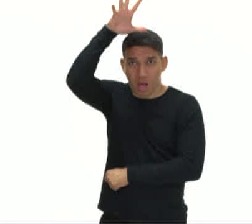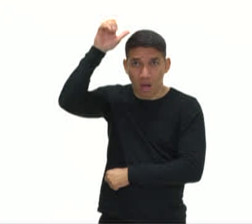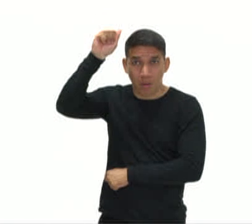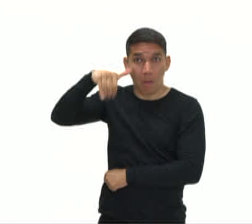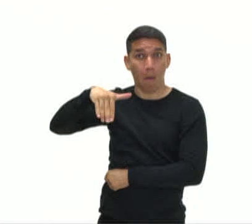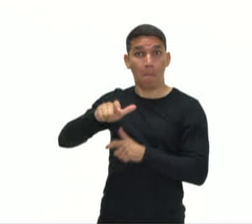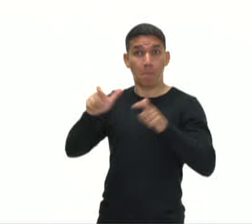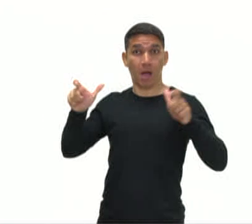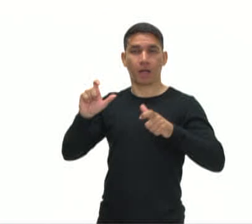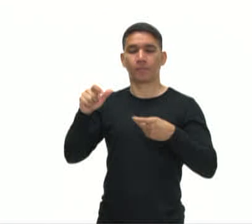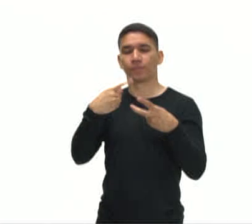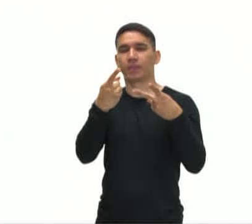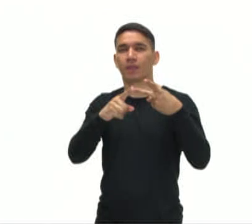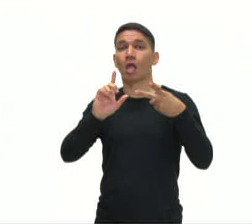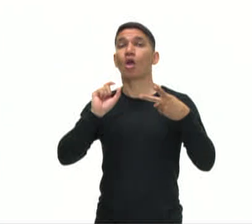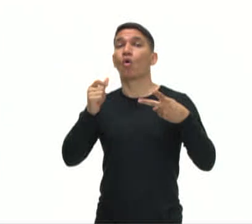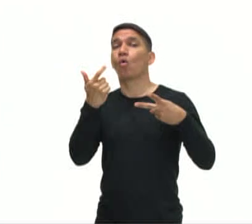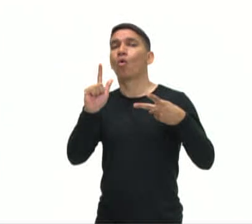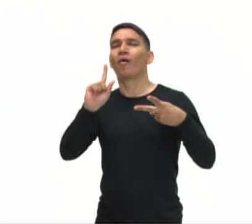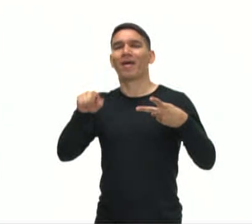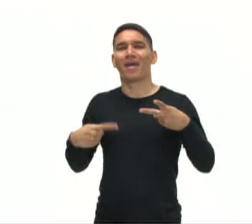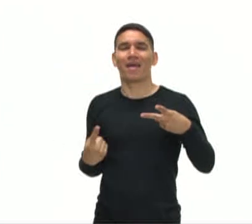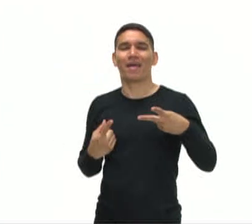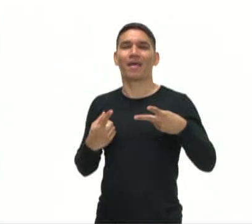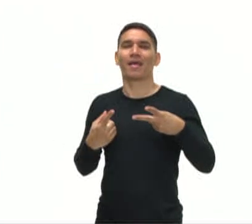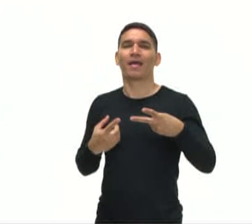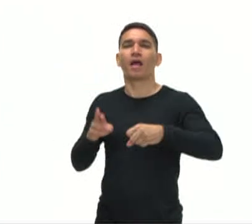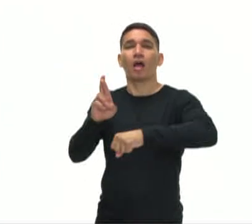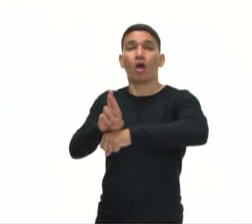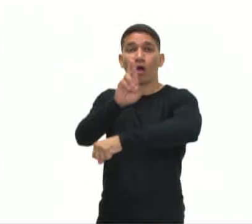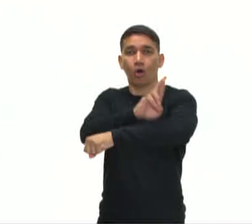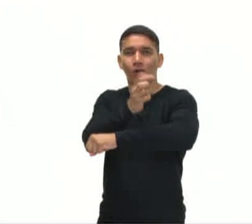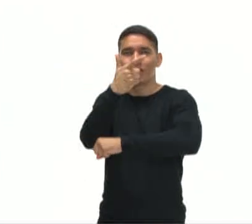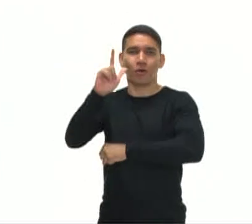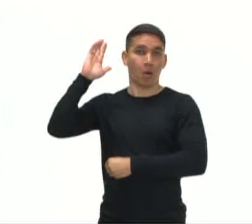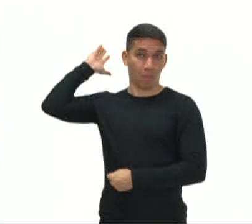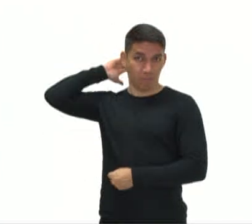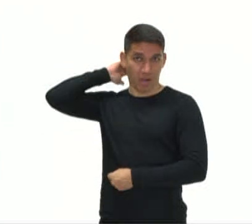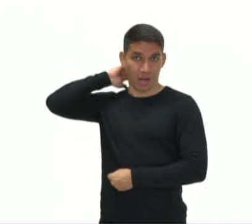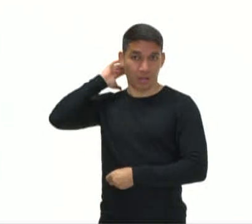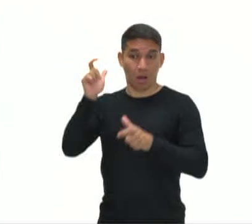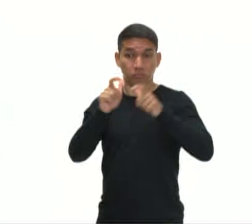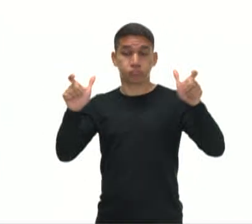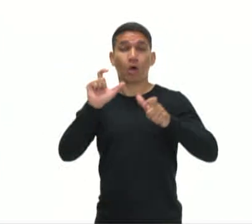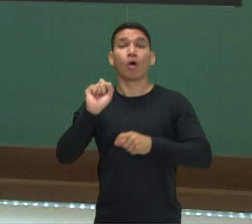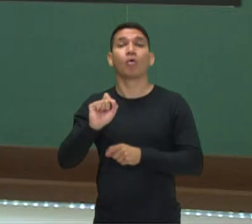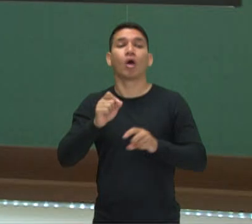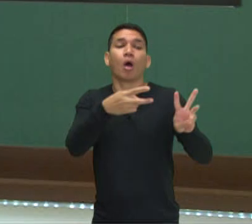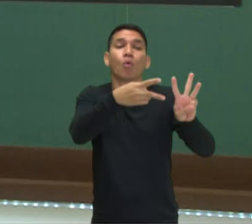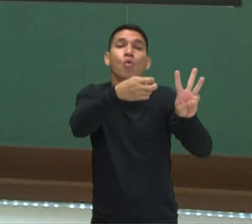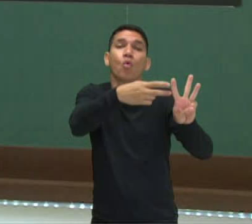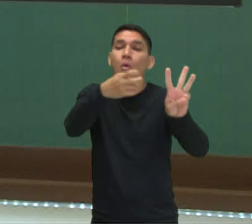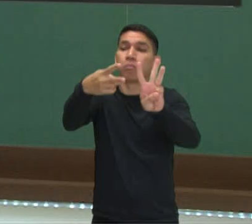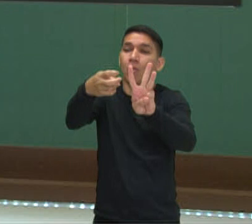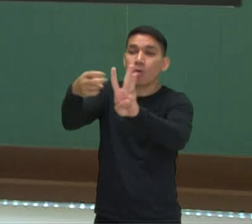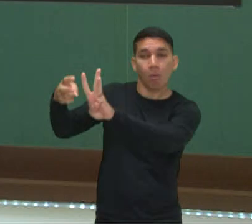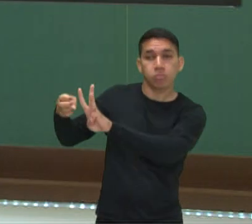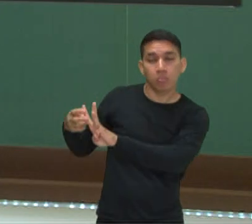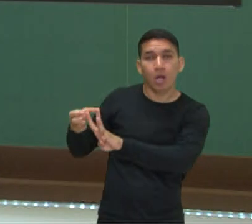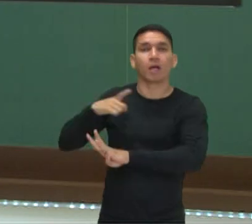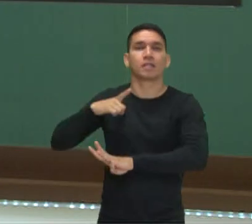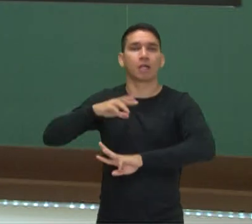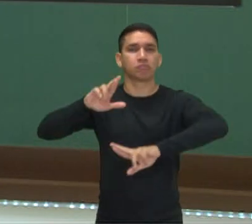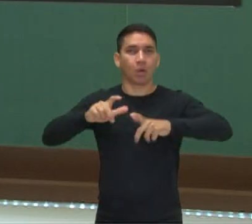maior, depois Roraima e Pará são os que apresentam ali as maiores quantidades de